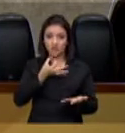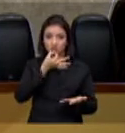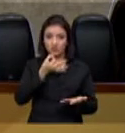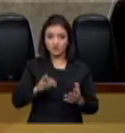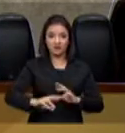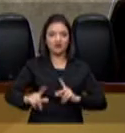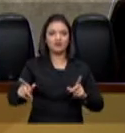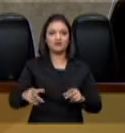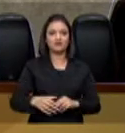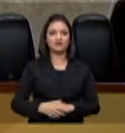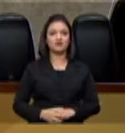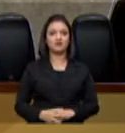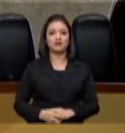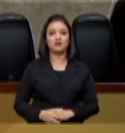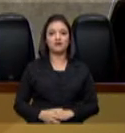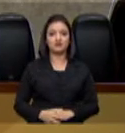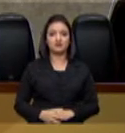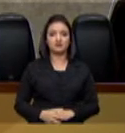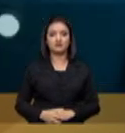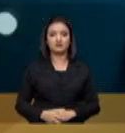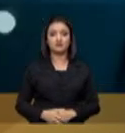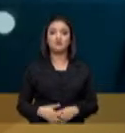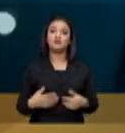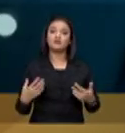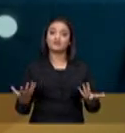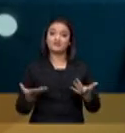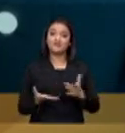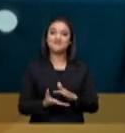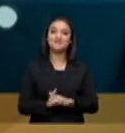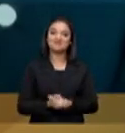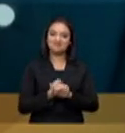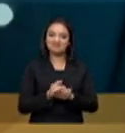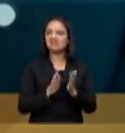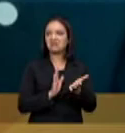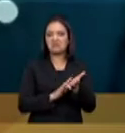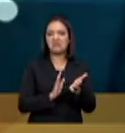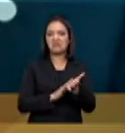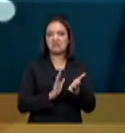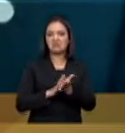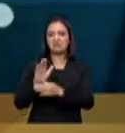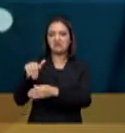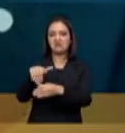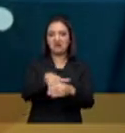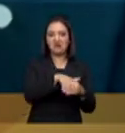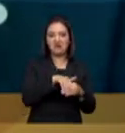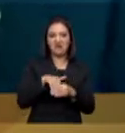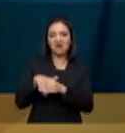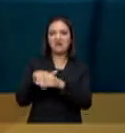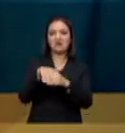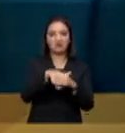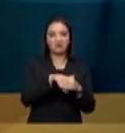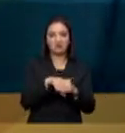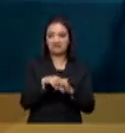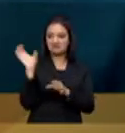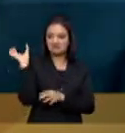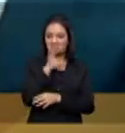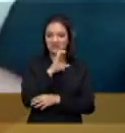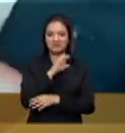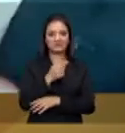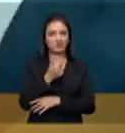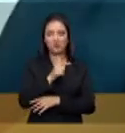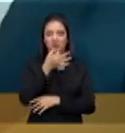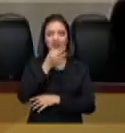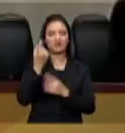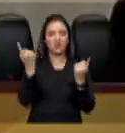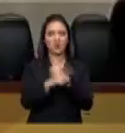Marco Aurélio, com a palavra. Meus cumprimentos pela votação simbólica. Não há divergência.